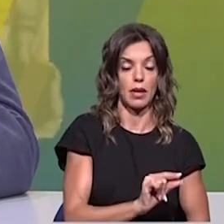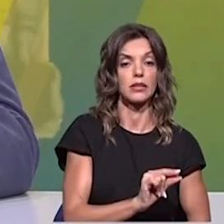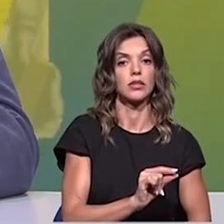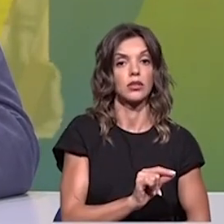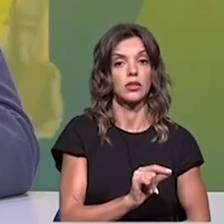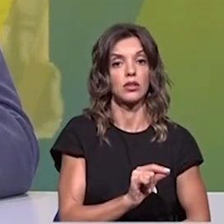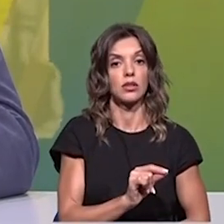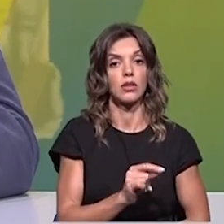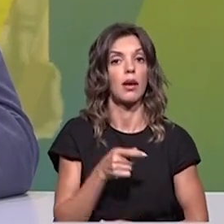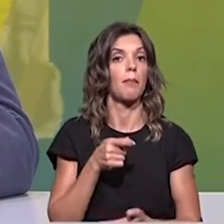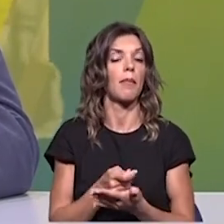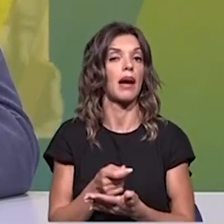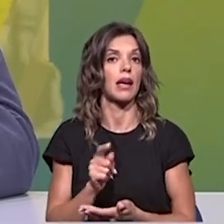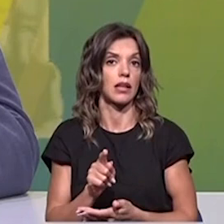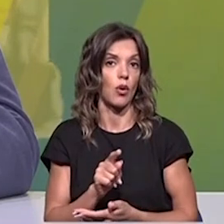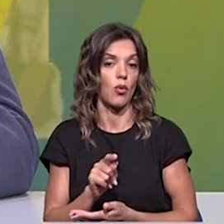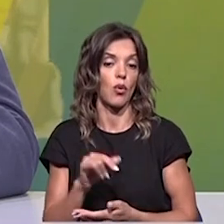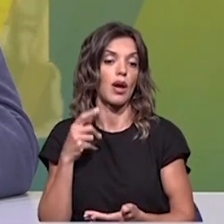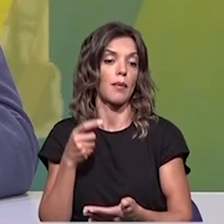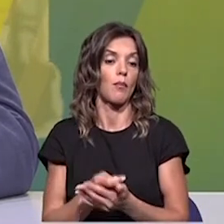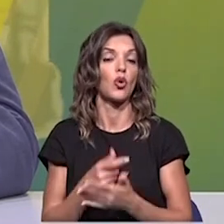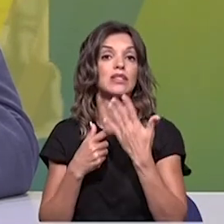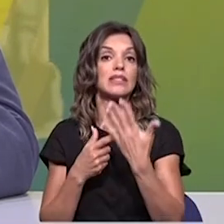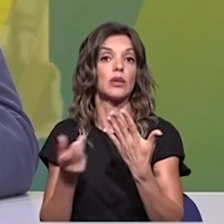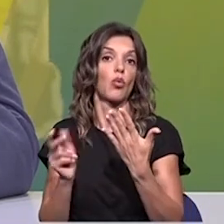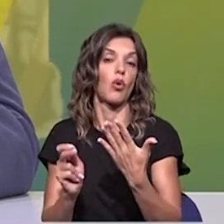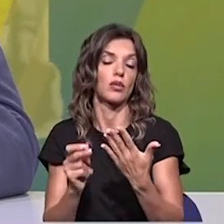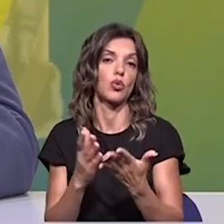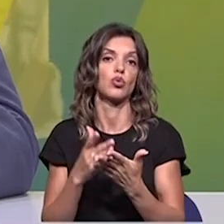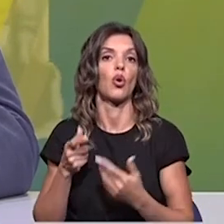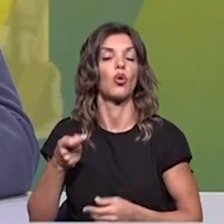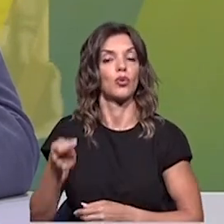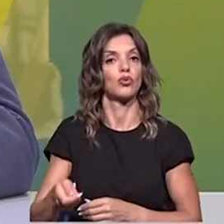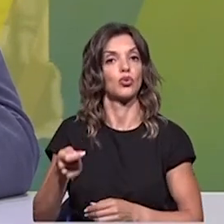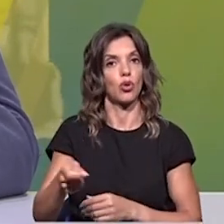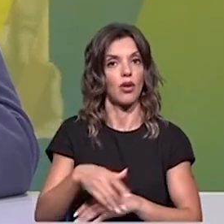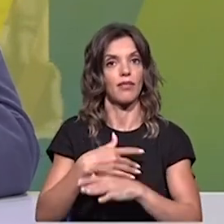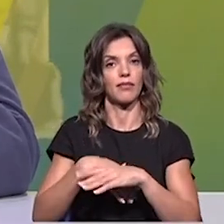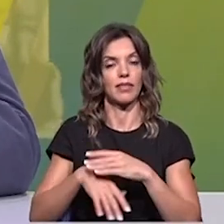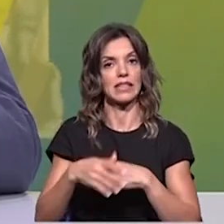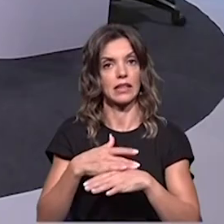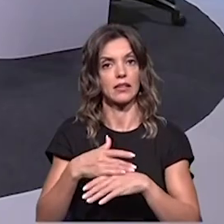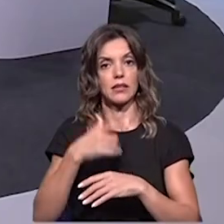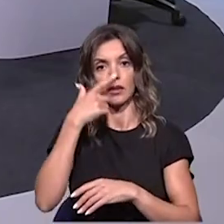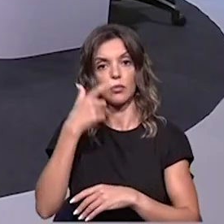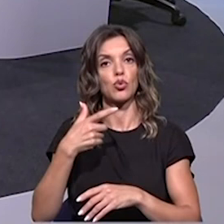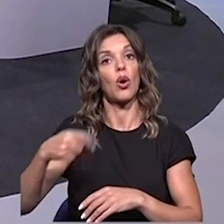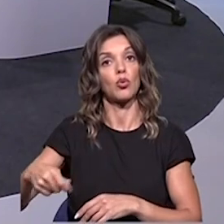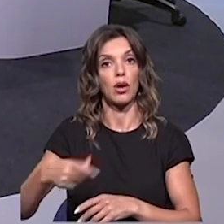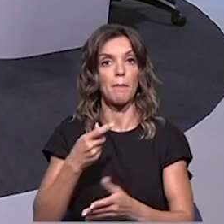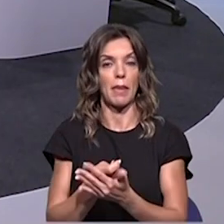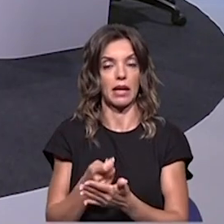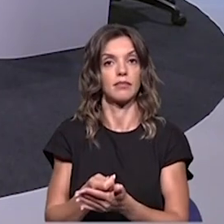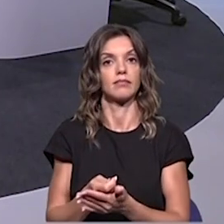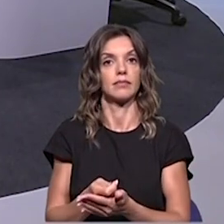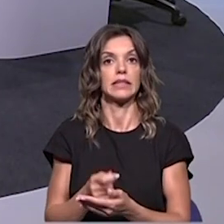sem pagar com isenção de impostos em 5 anos e apenas tem que fazer um seguro com com mais investimento ou seja mais divulgação